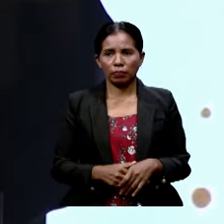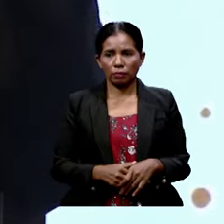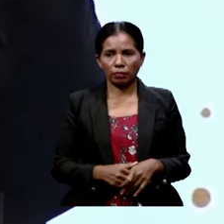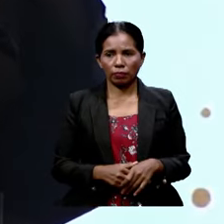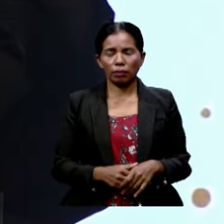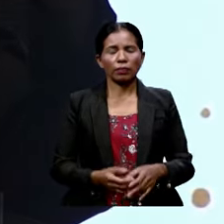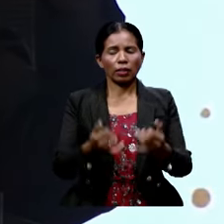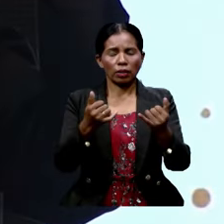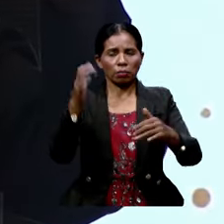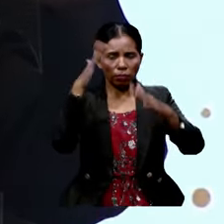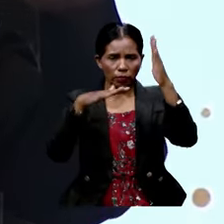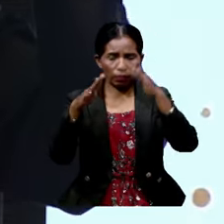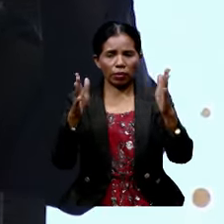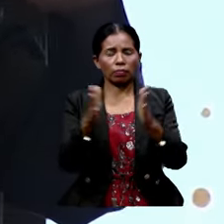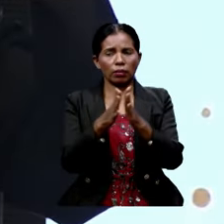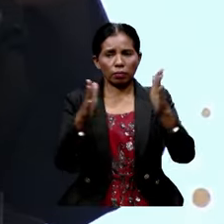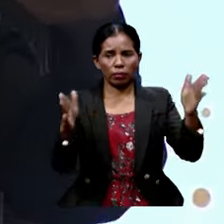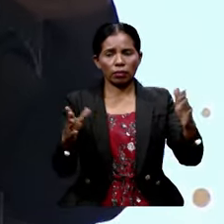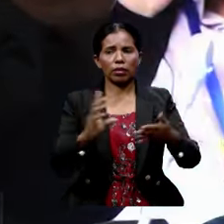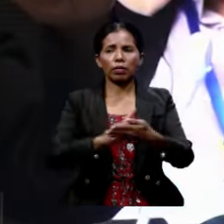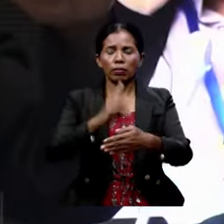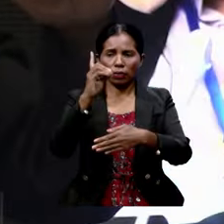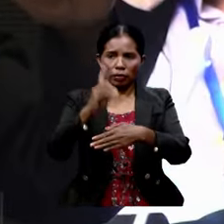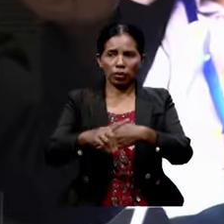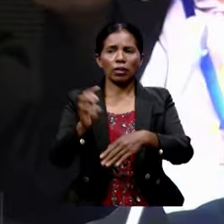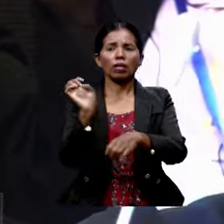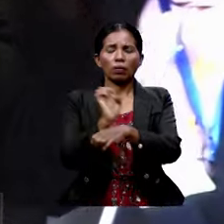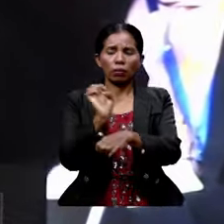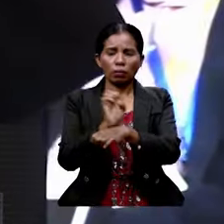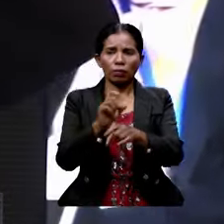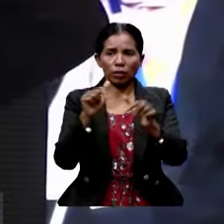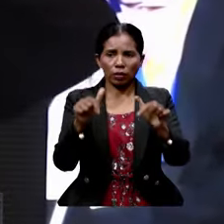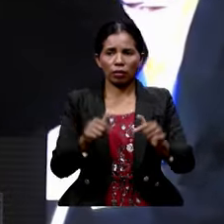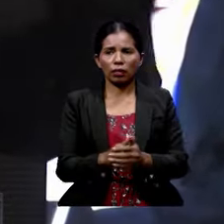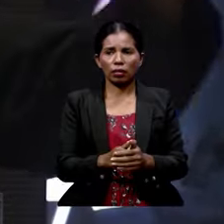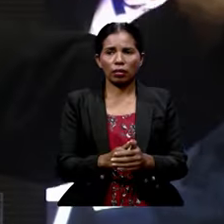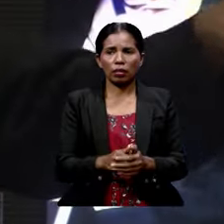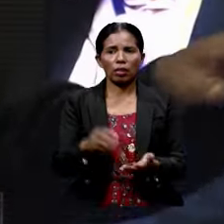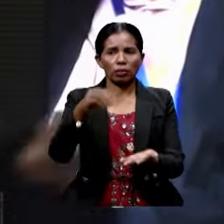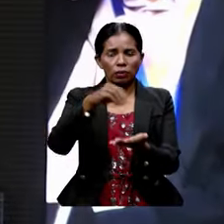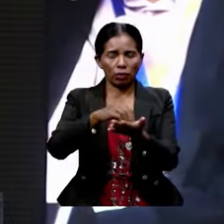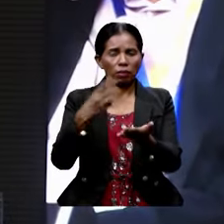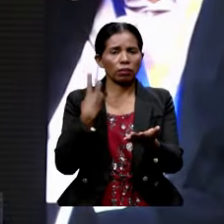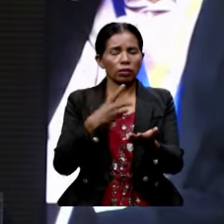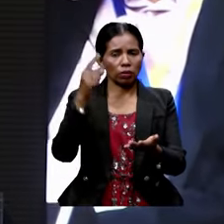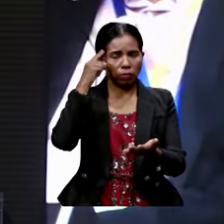E lembra o problema? Desenvolvimento econômico, hein? A total e a hidrotenebro.